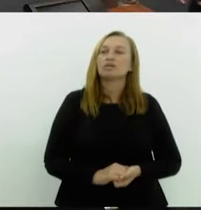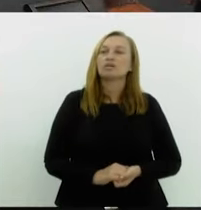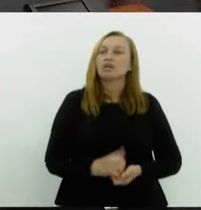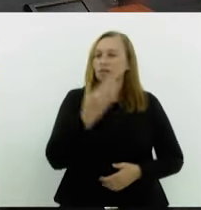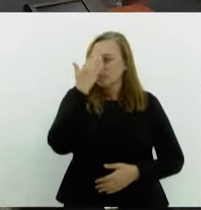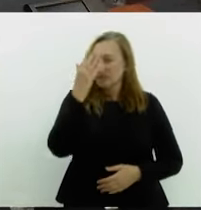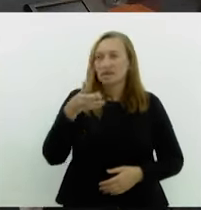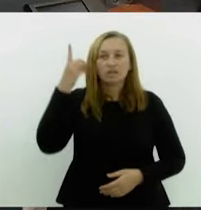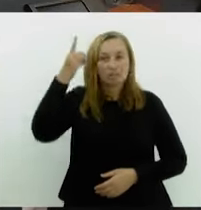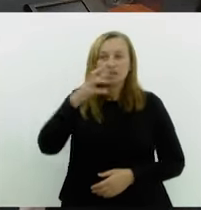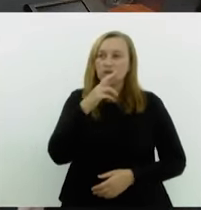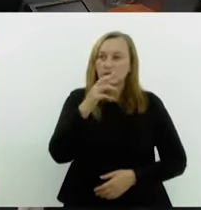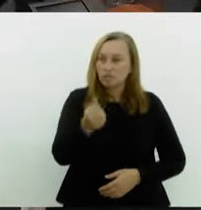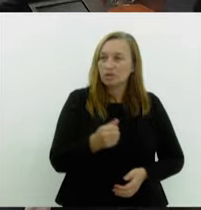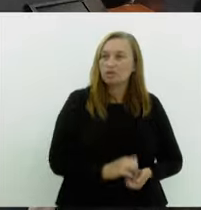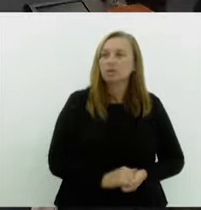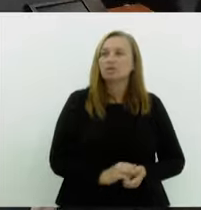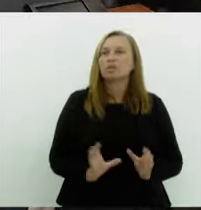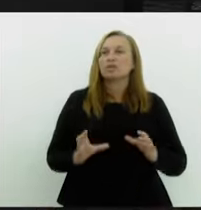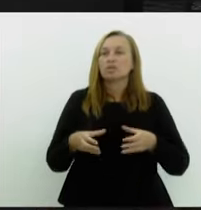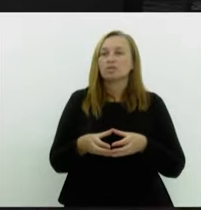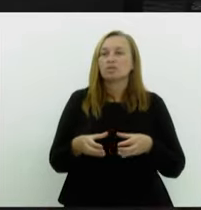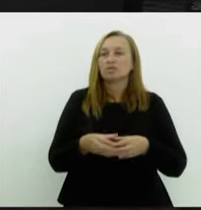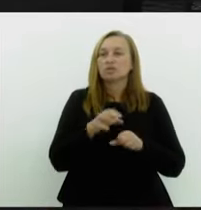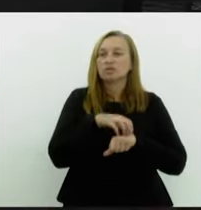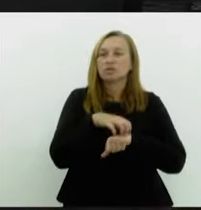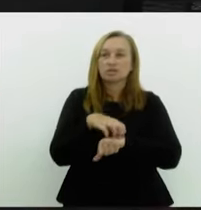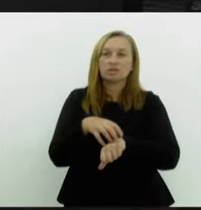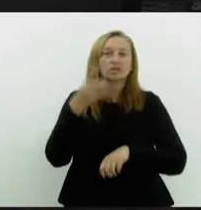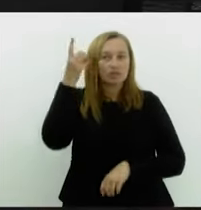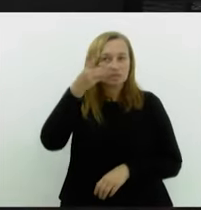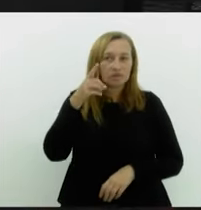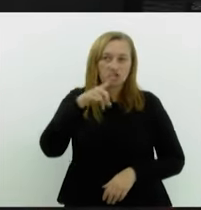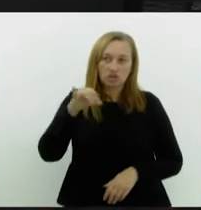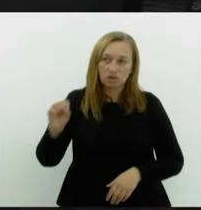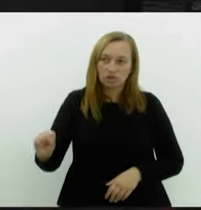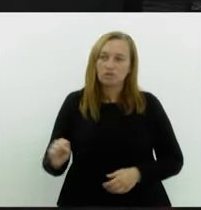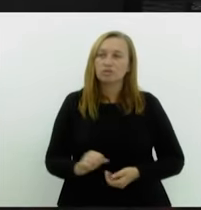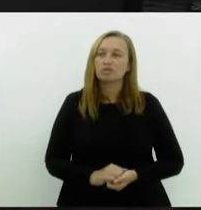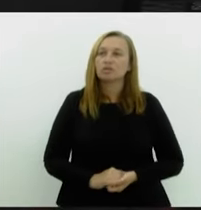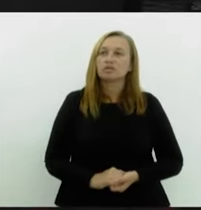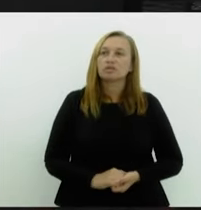Obrigado, deputado Amorim. Pela Comissão de Transporte, deputado Dionísio Lins.